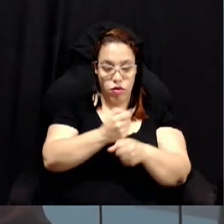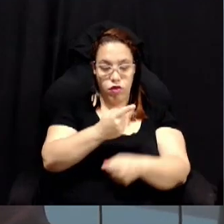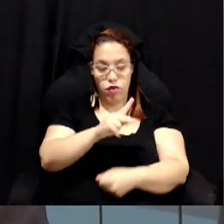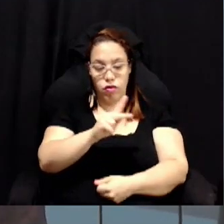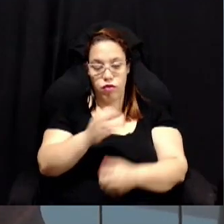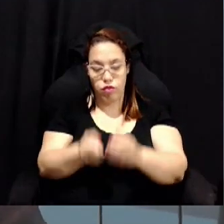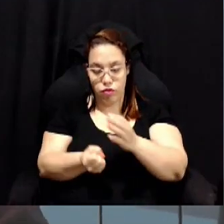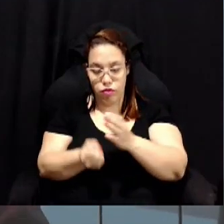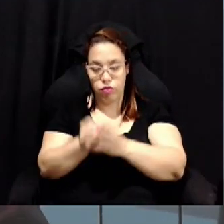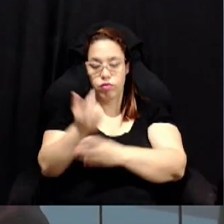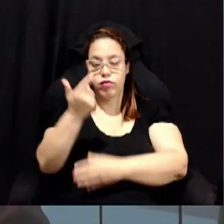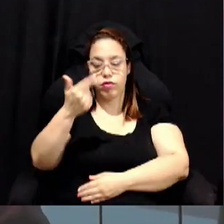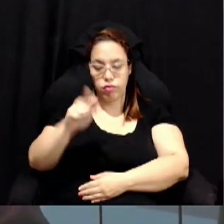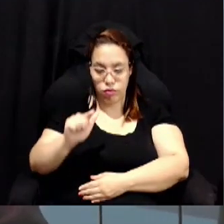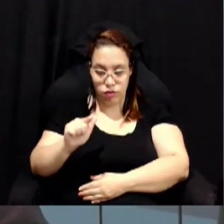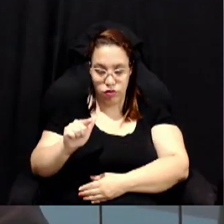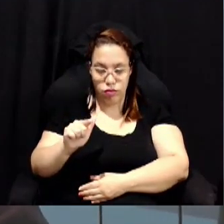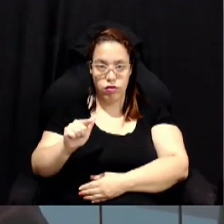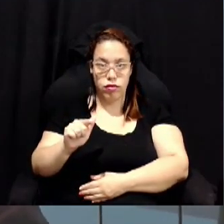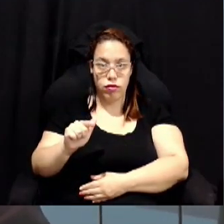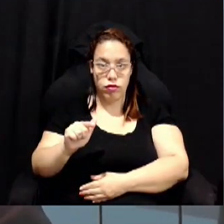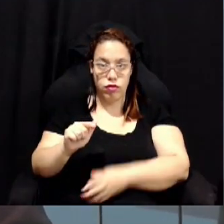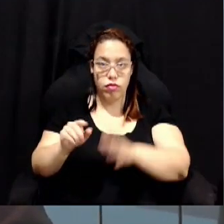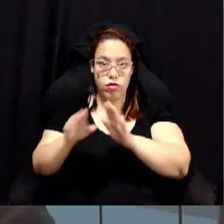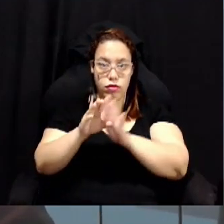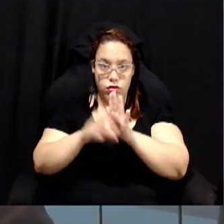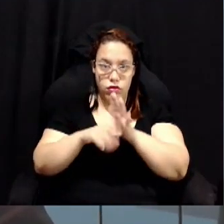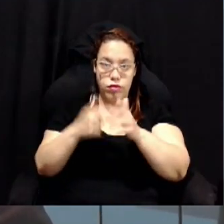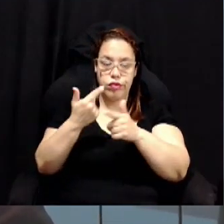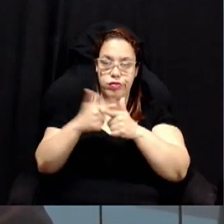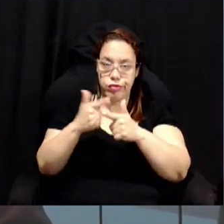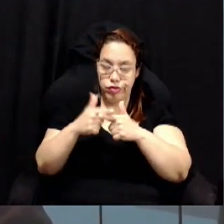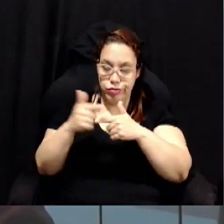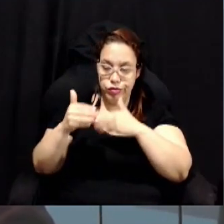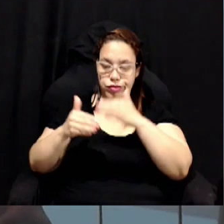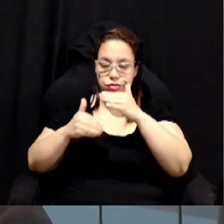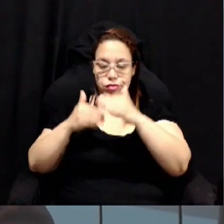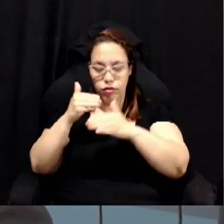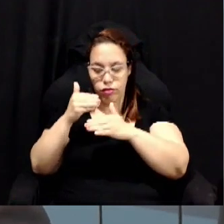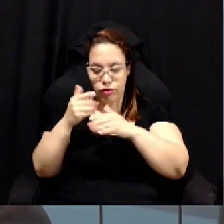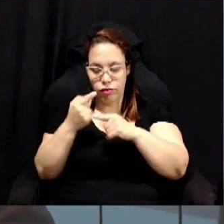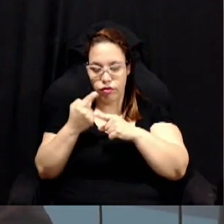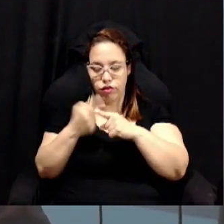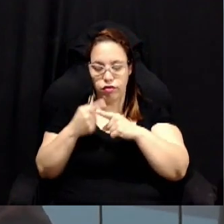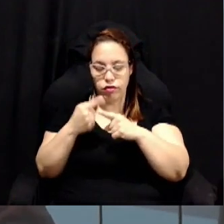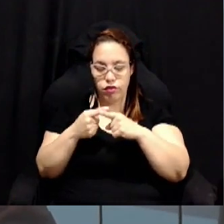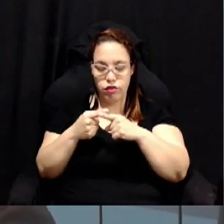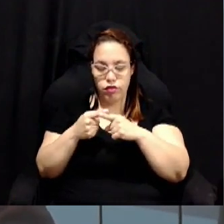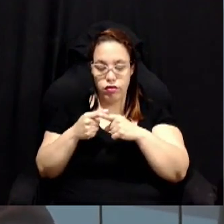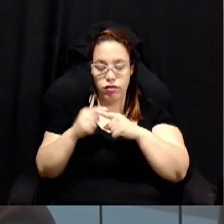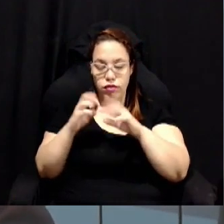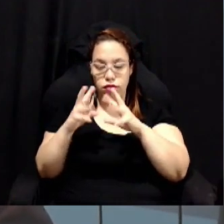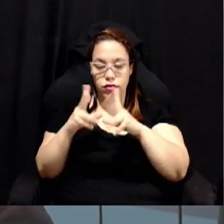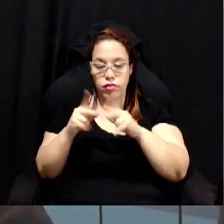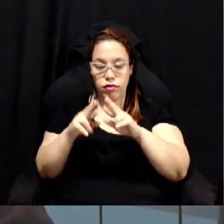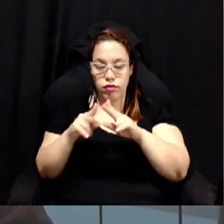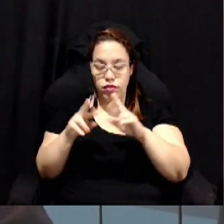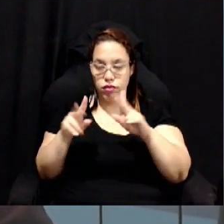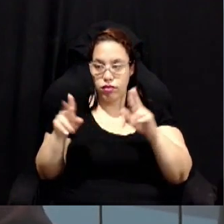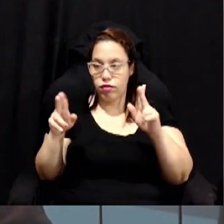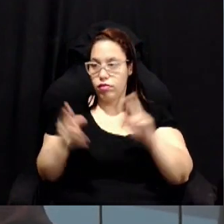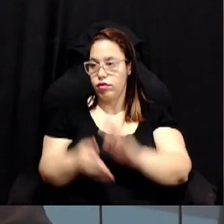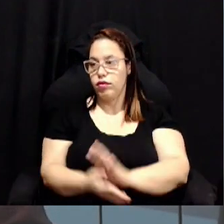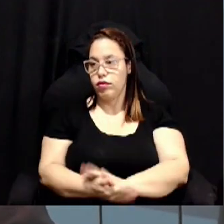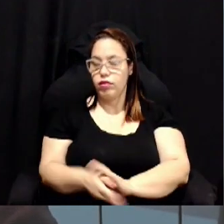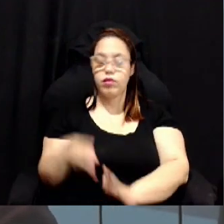uma demanda, mais um problema que a gente tem que estar trabalhando, porque tudo para eles é muito diferente, como o vereador